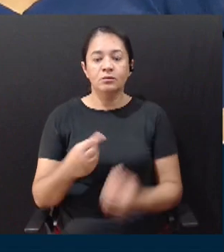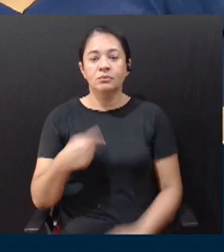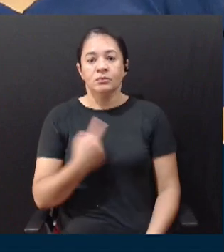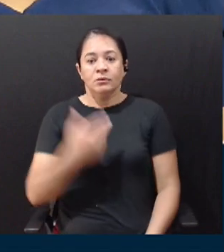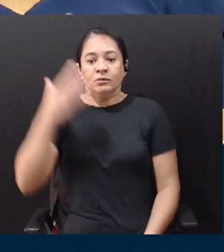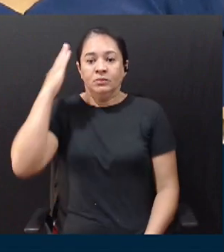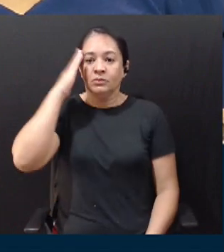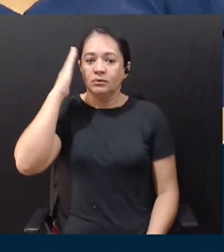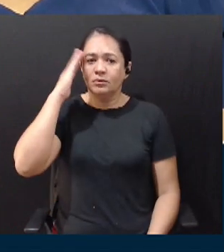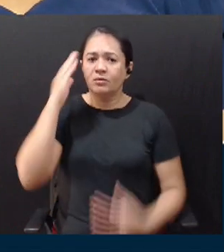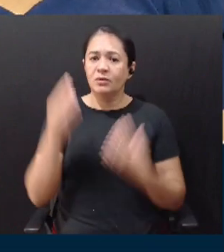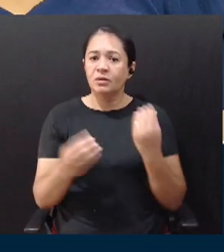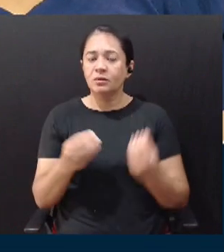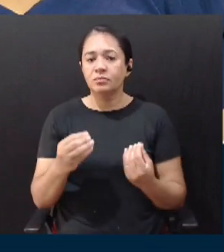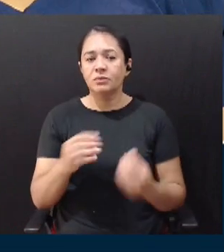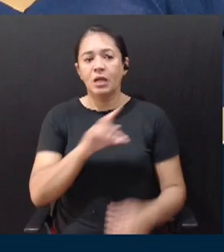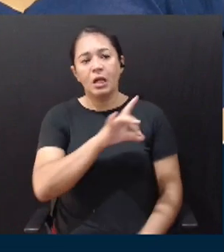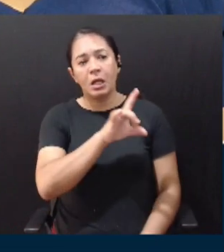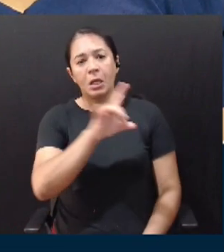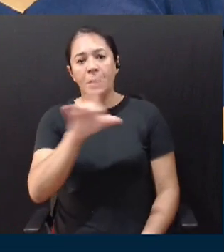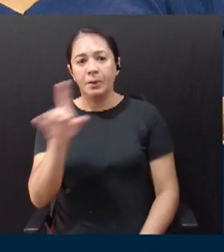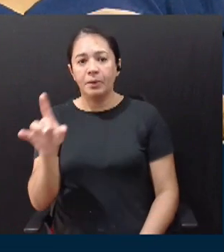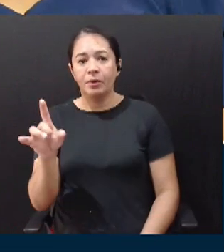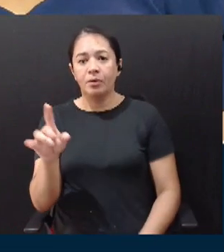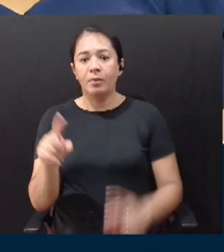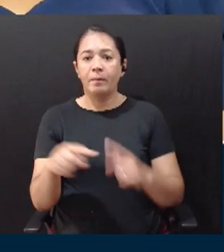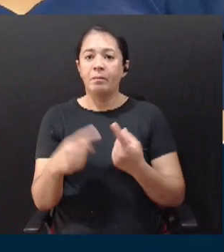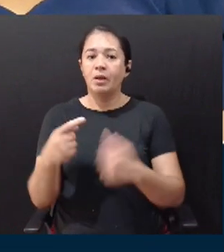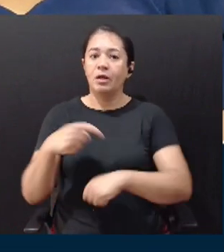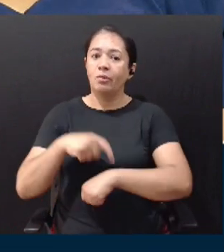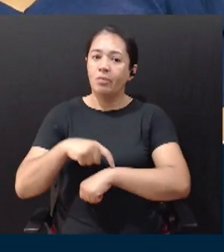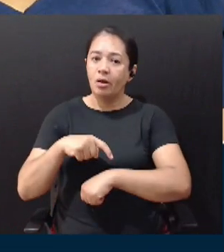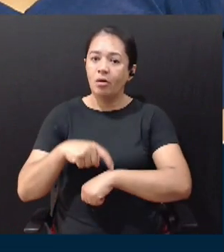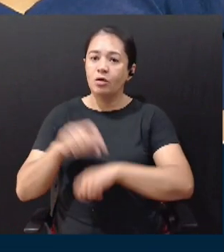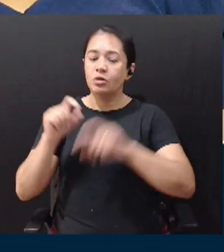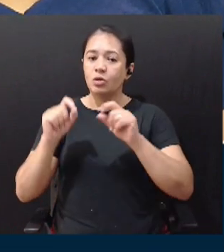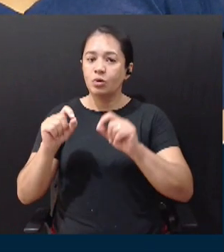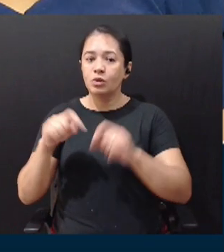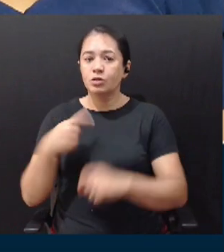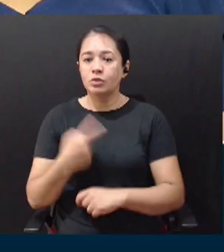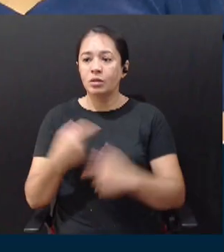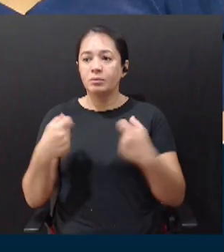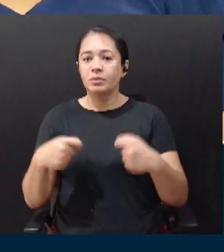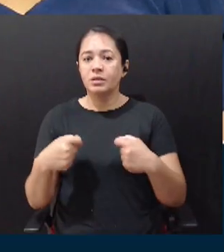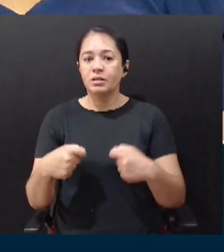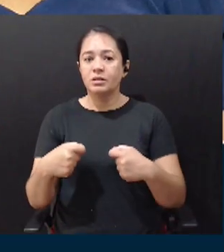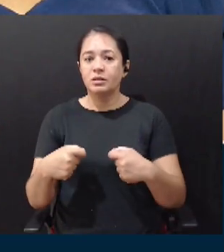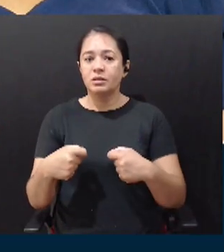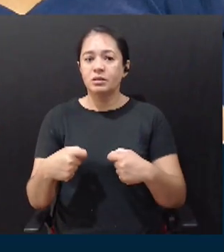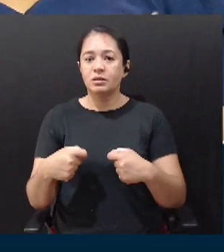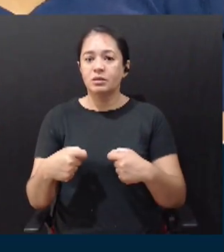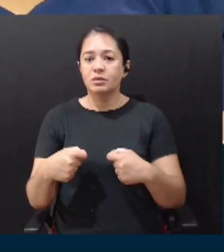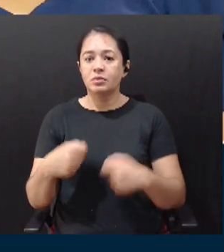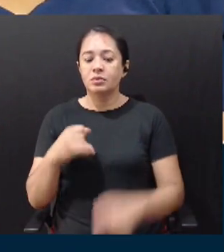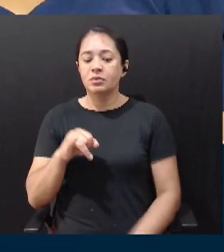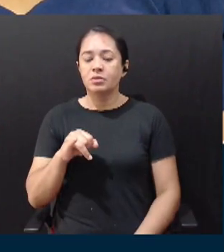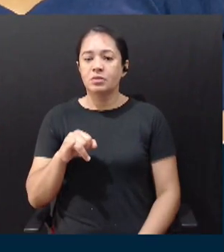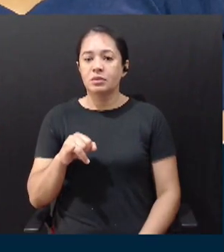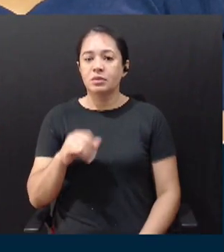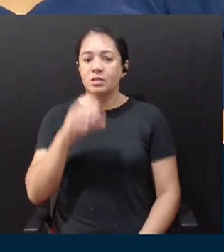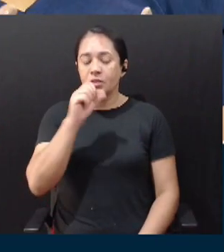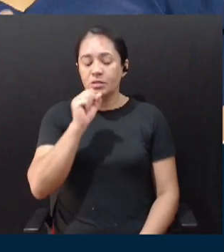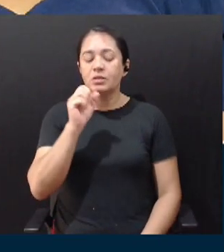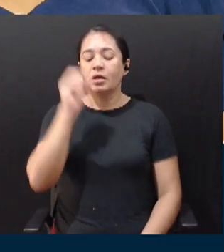um é cada um, mas chega um momento que a gente precisa se atentar se realmente esse final de semana está me trazendo